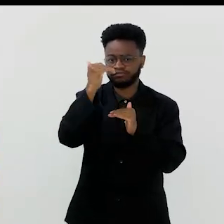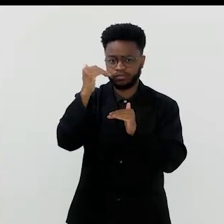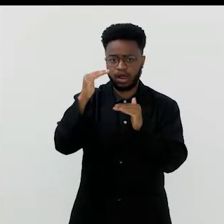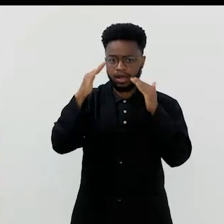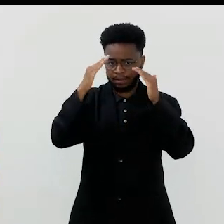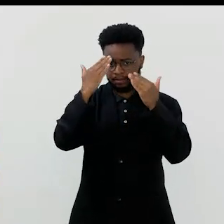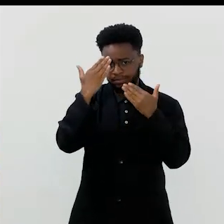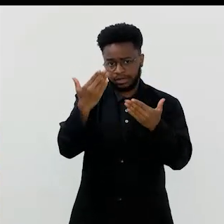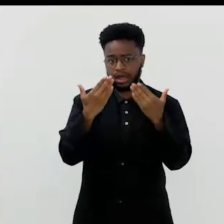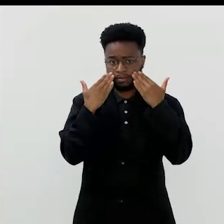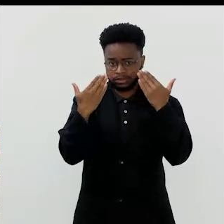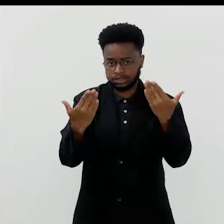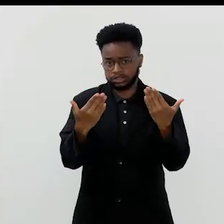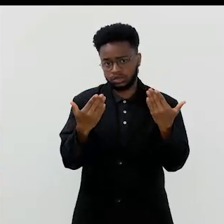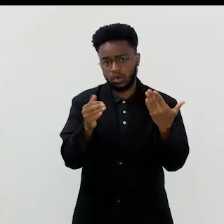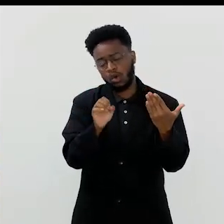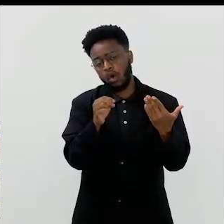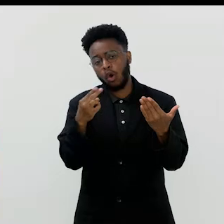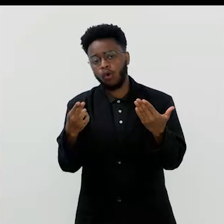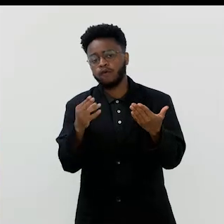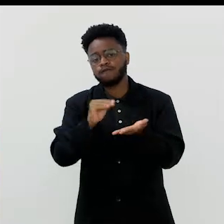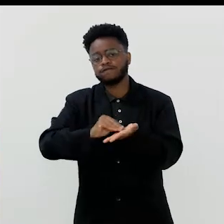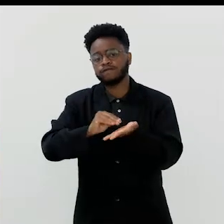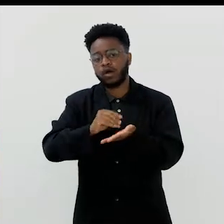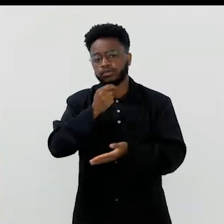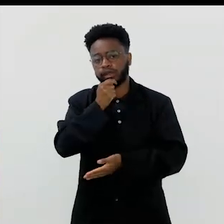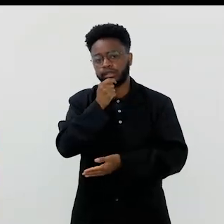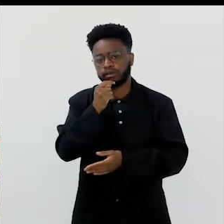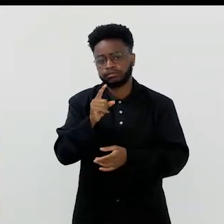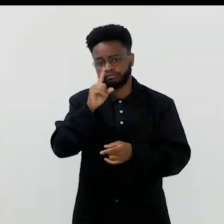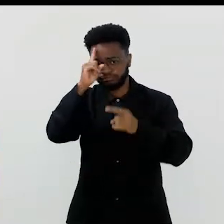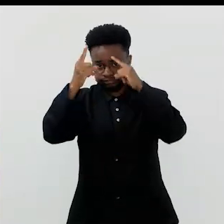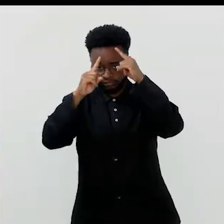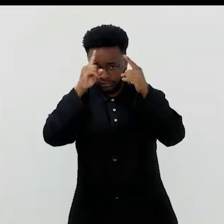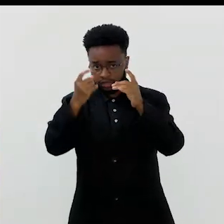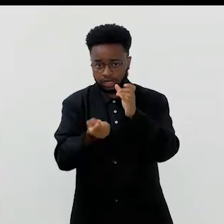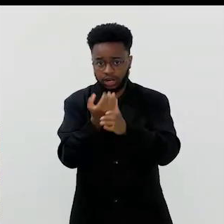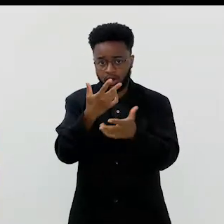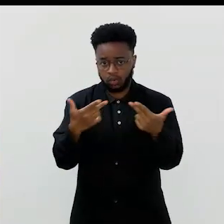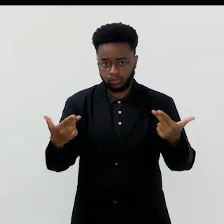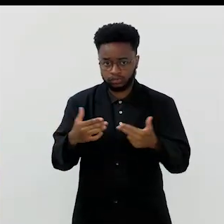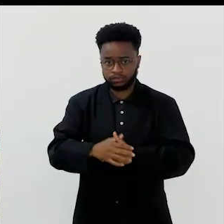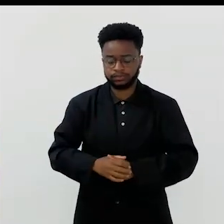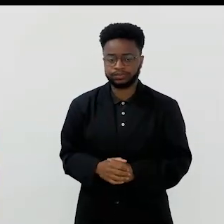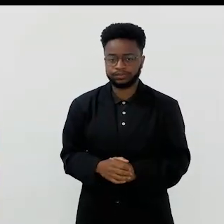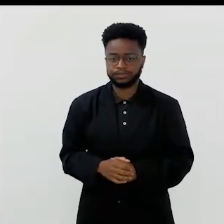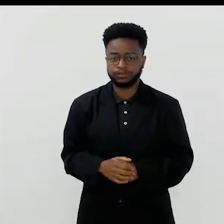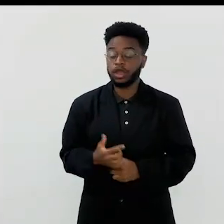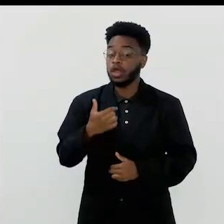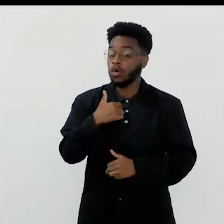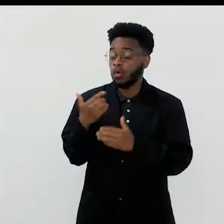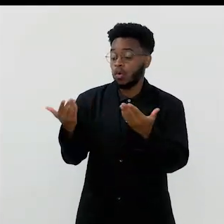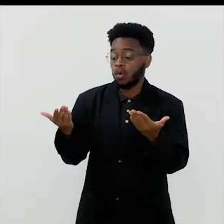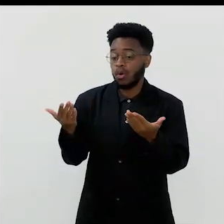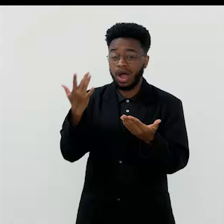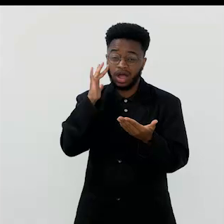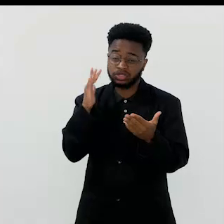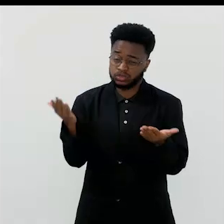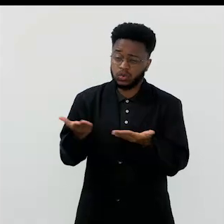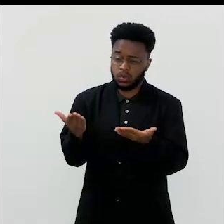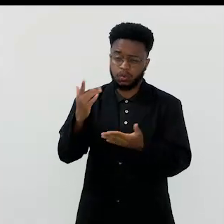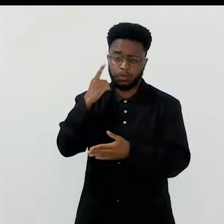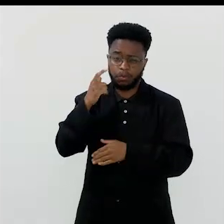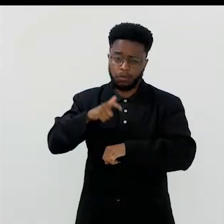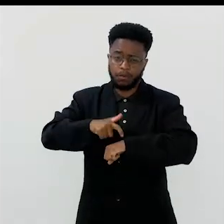topo em termos de apresentação, criatividade, ou ainda tem muita coisa para se criar ali dentro? Eu acho que a gente está vivendo um